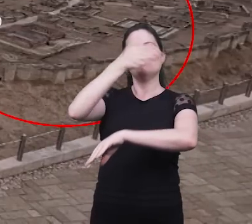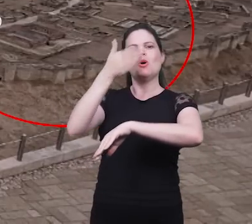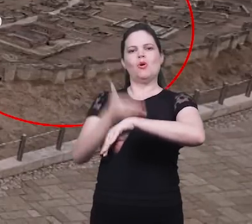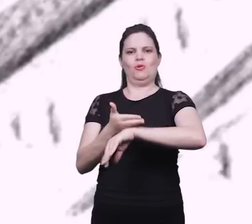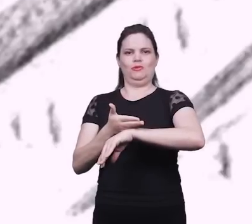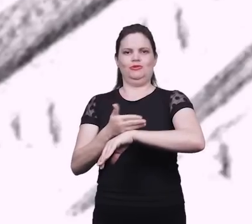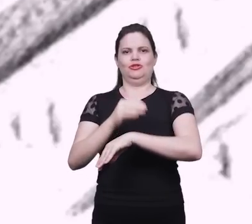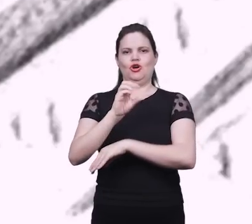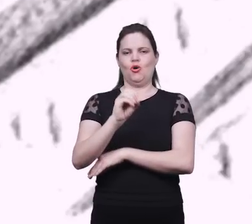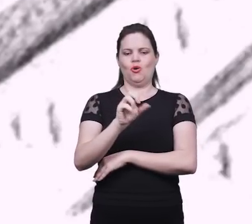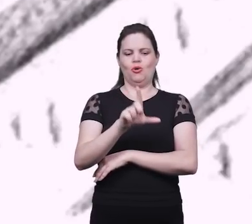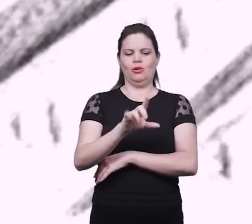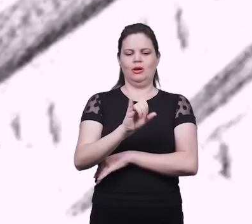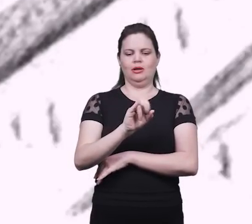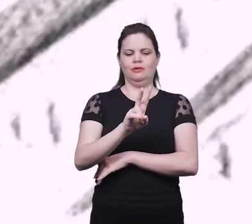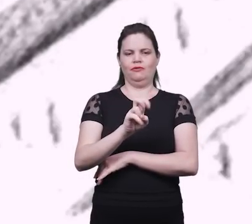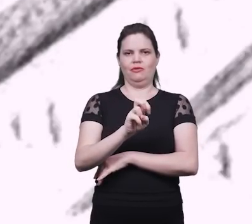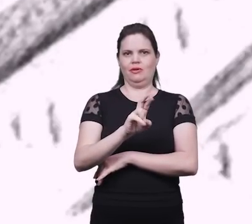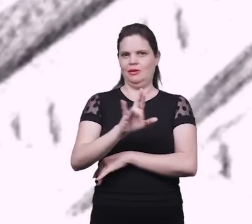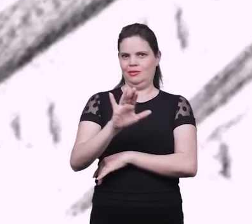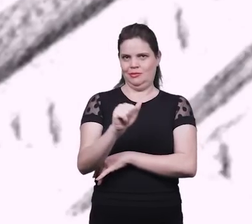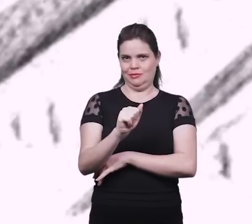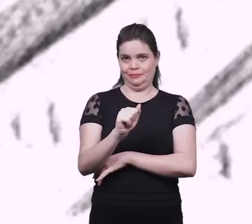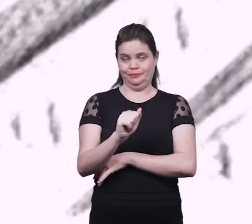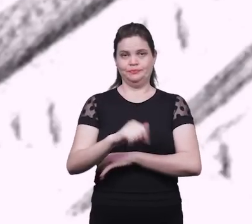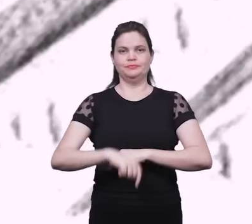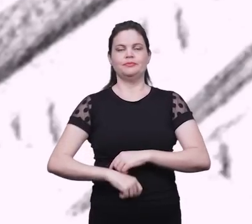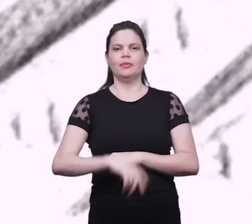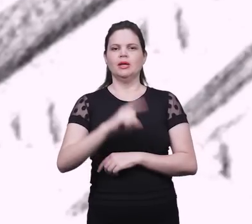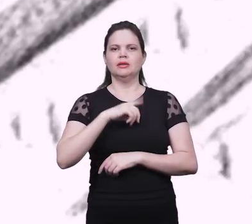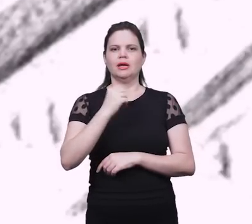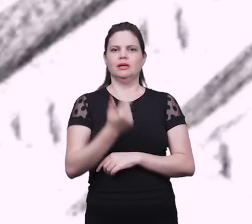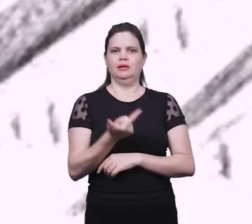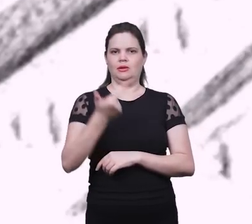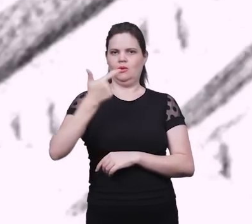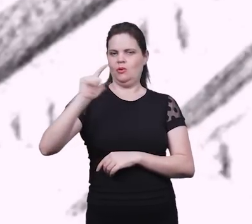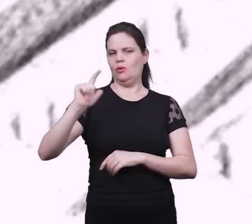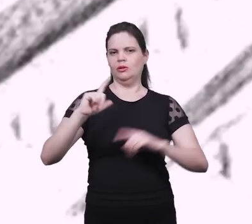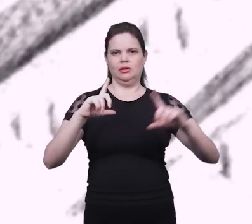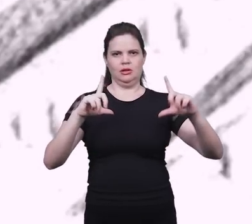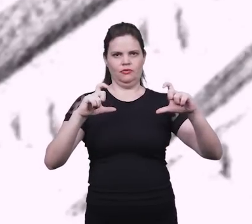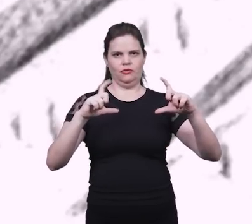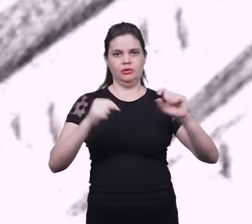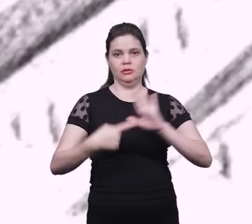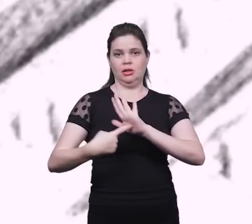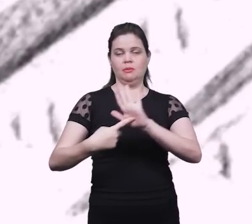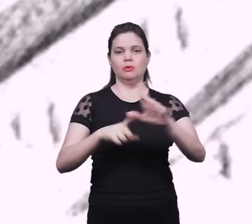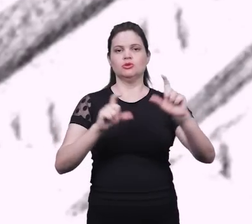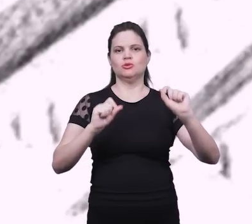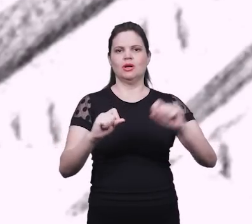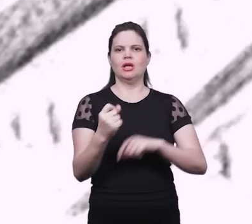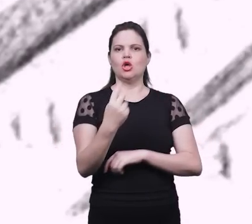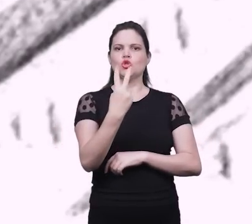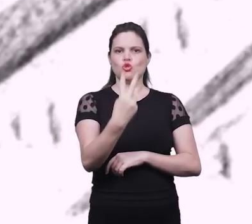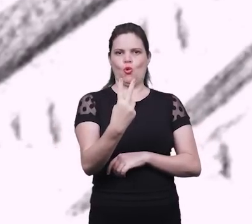agora aqui, é uma gravura, que mostra que eram dois tanques. E olhem só,